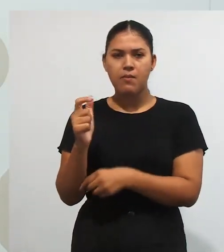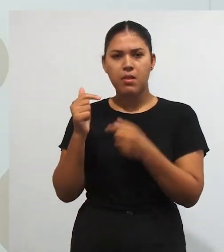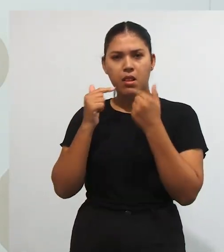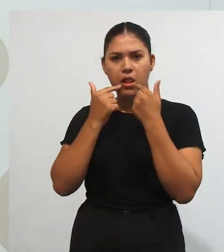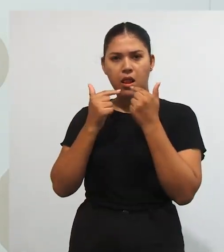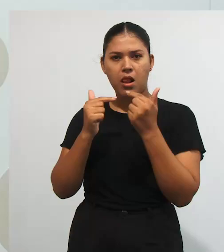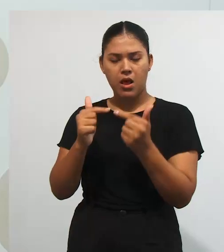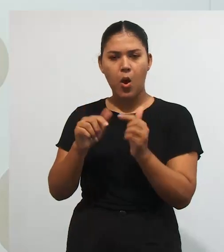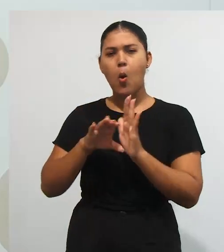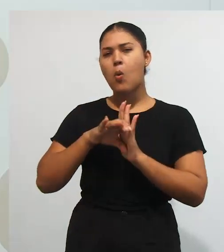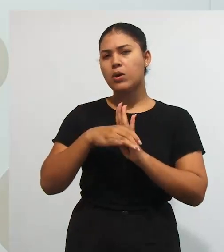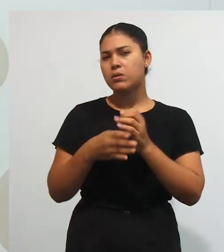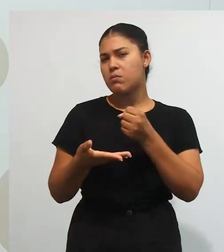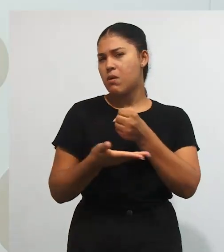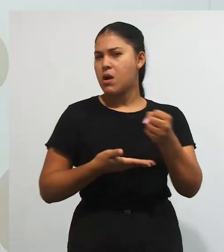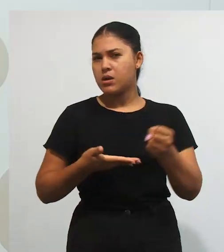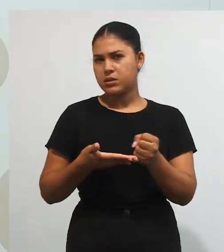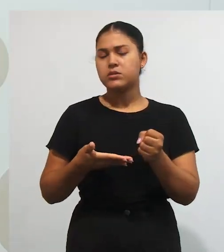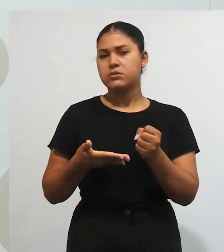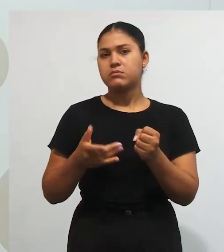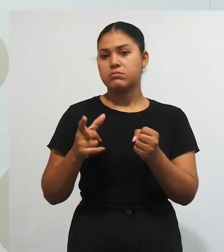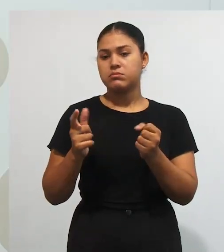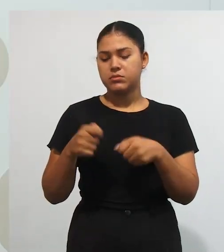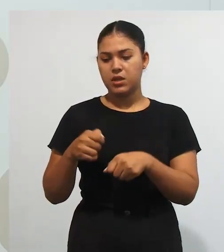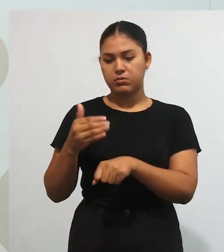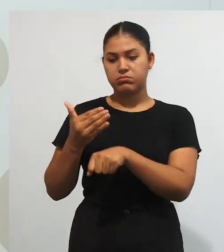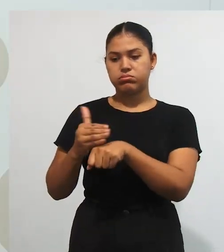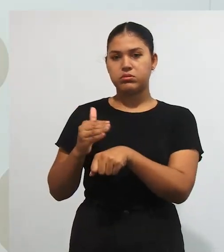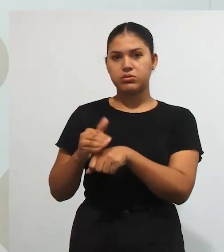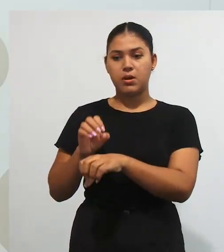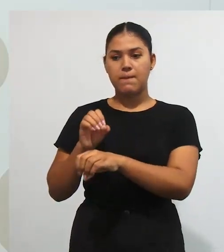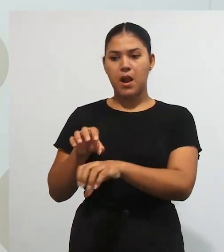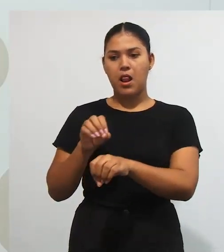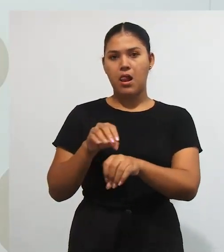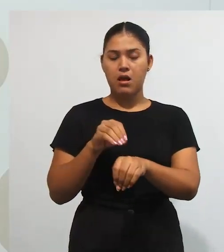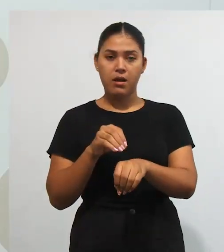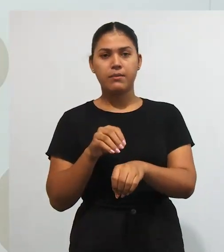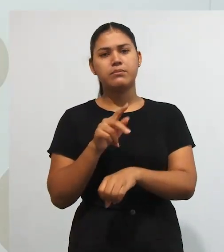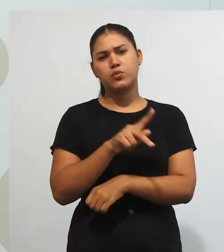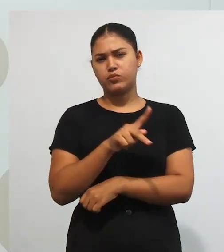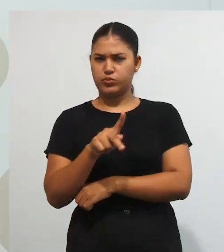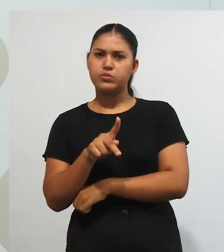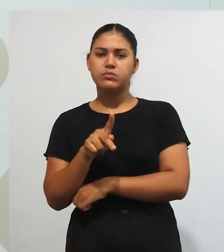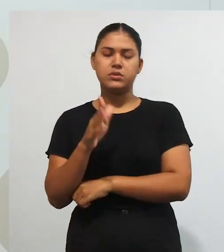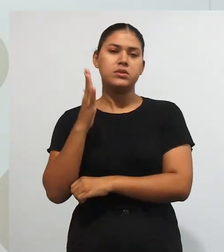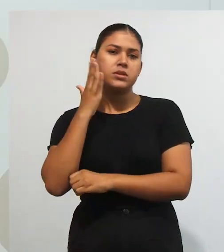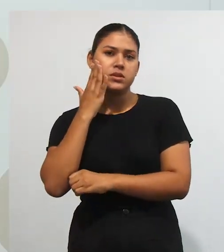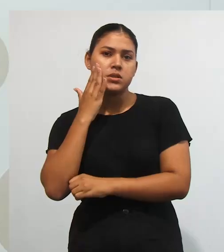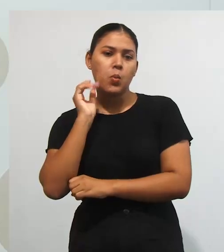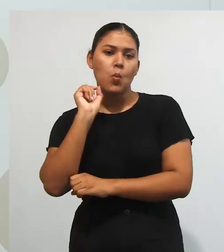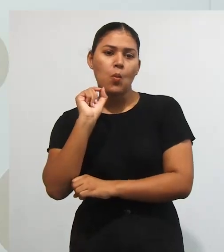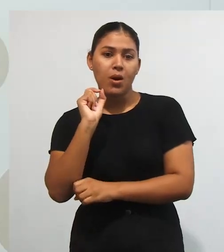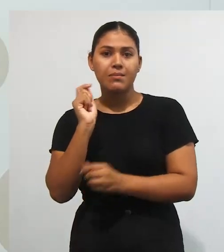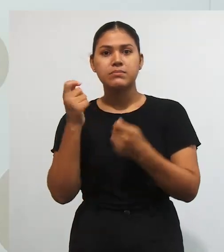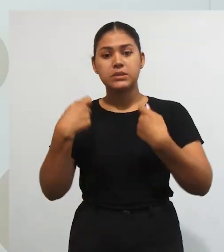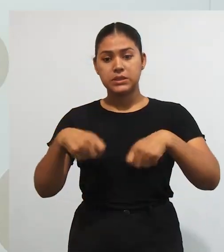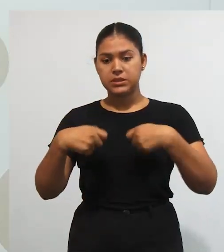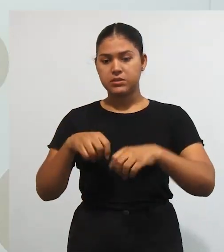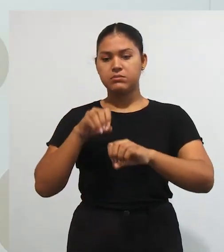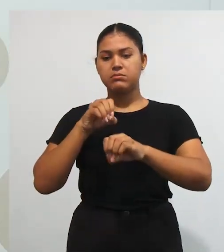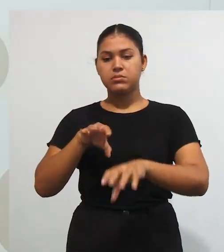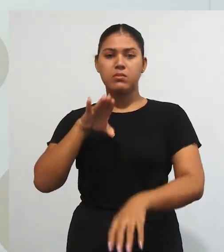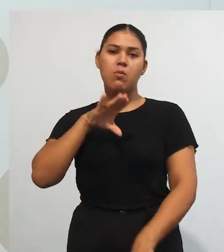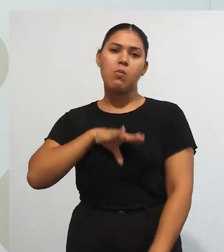linguagem influencia muito na nossa prática pedagógica, principalmente aqueles professores que têm que ensinar a